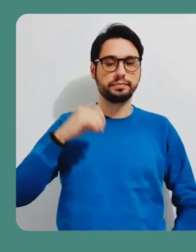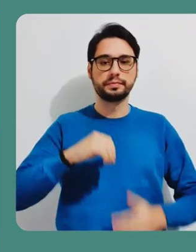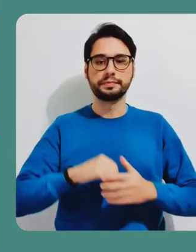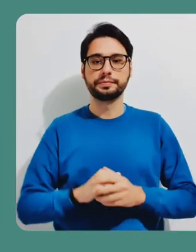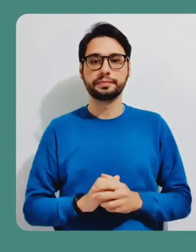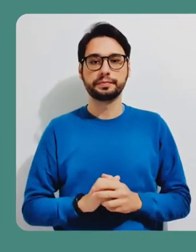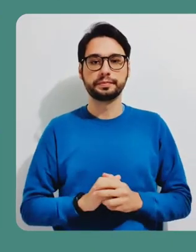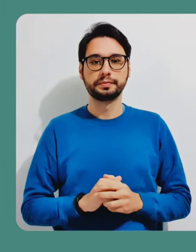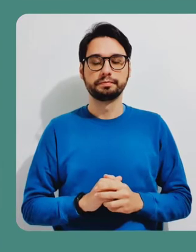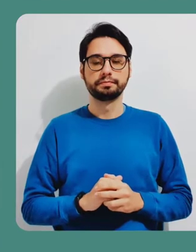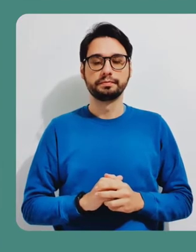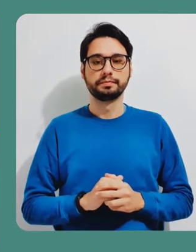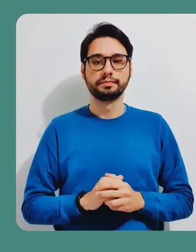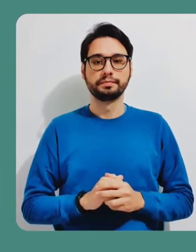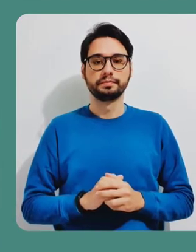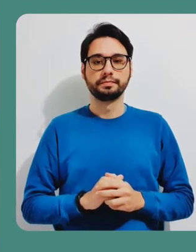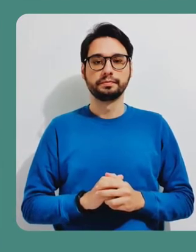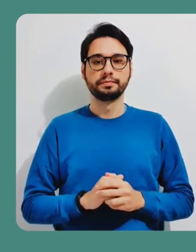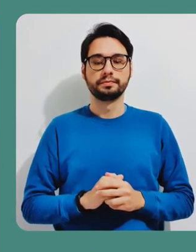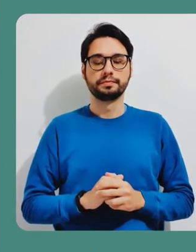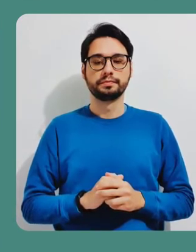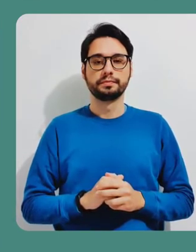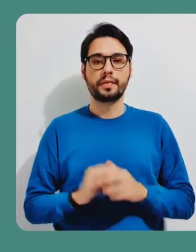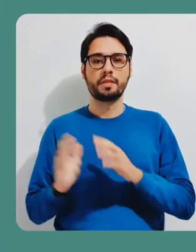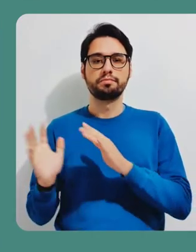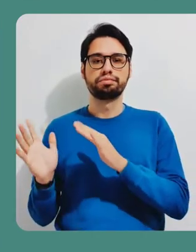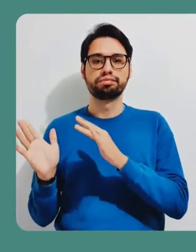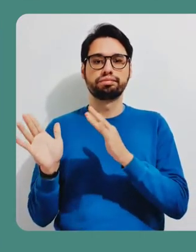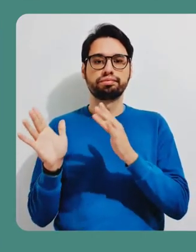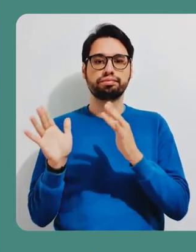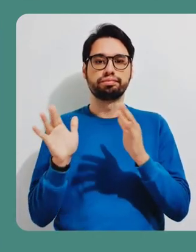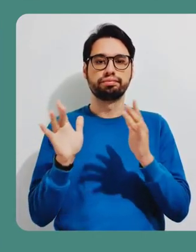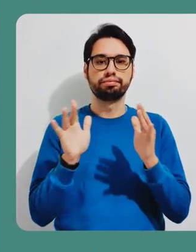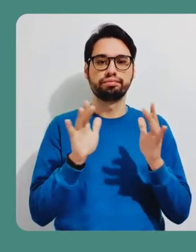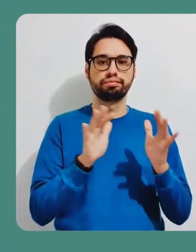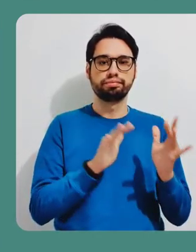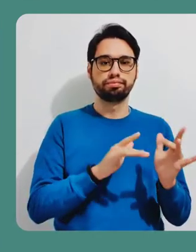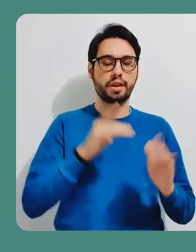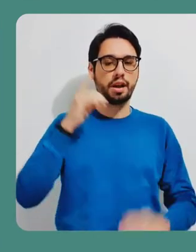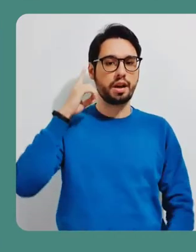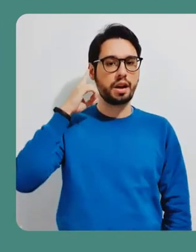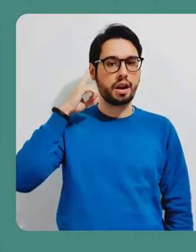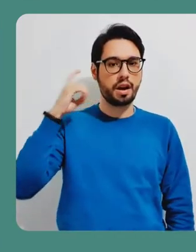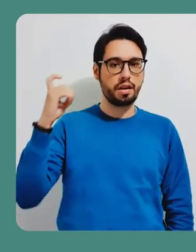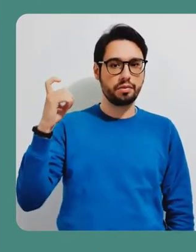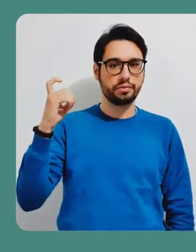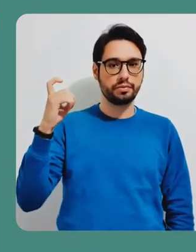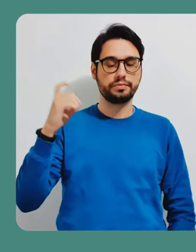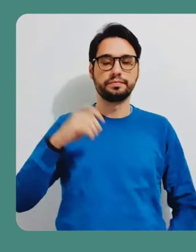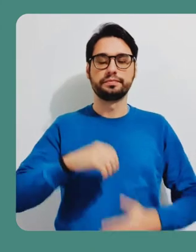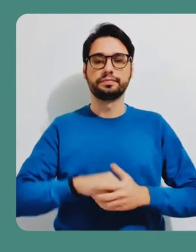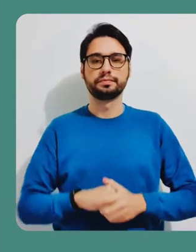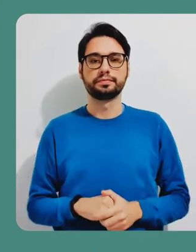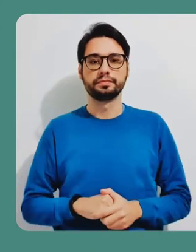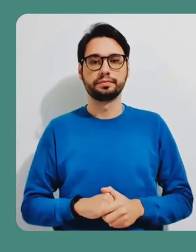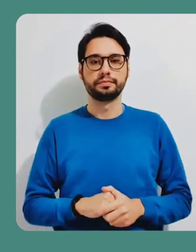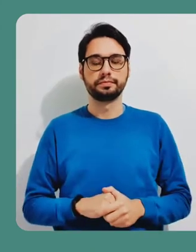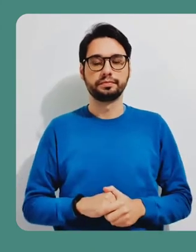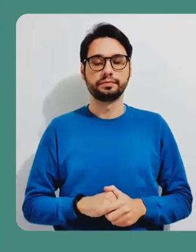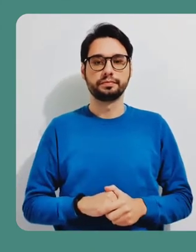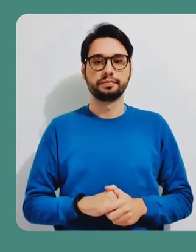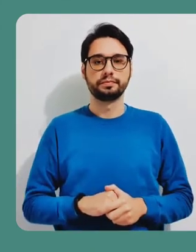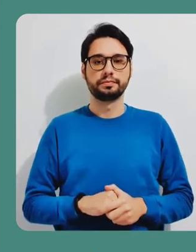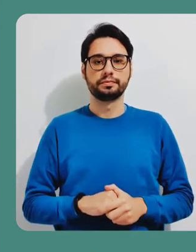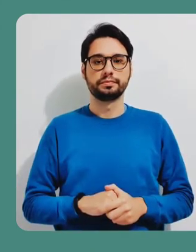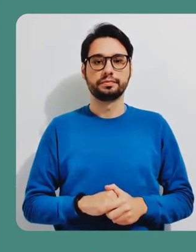bem-vindo ao podcast do npc de um e aqui você vai aprender sobre o software